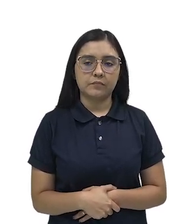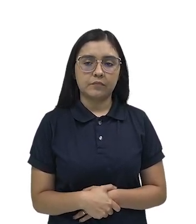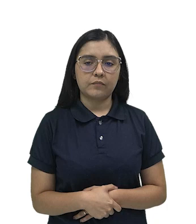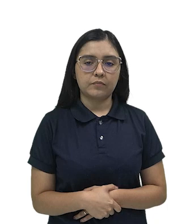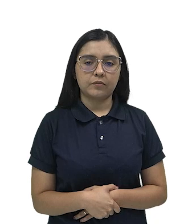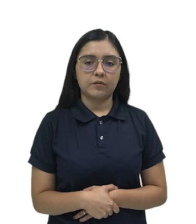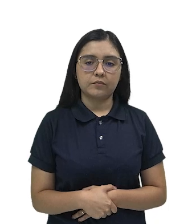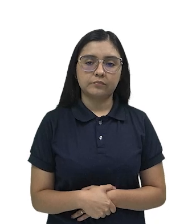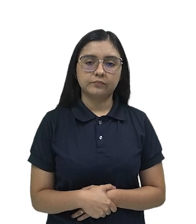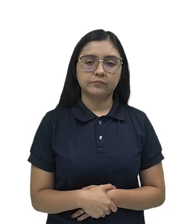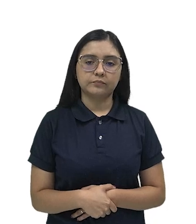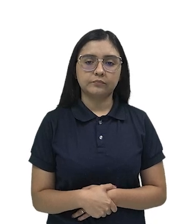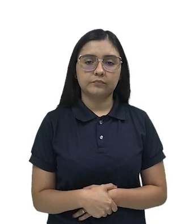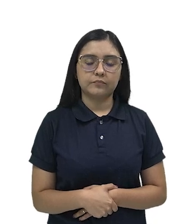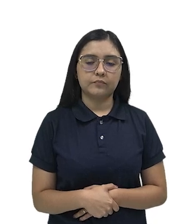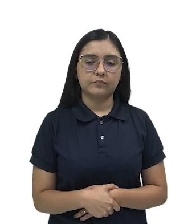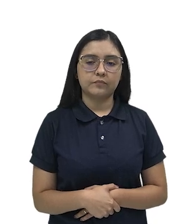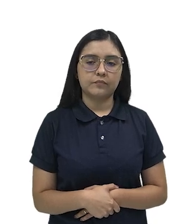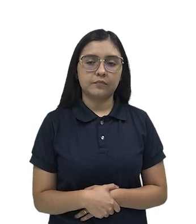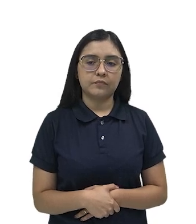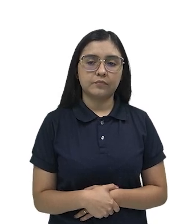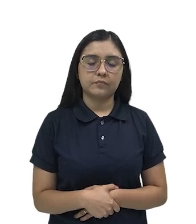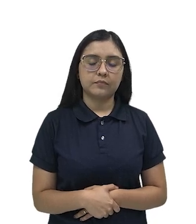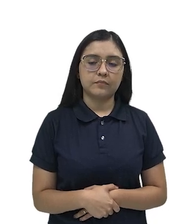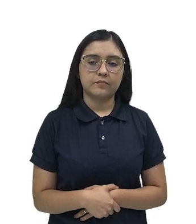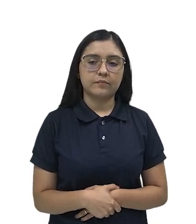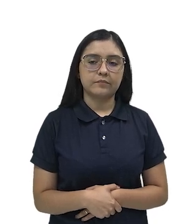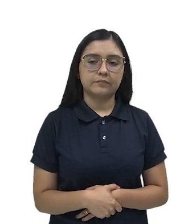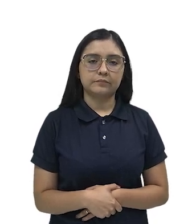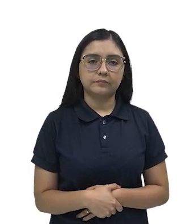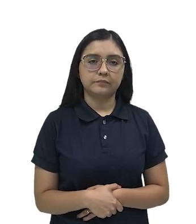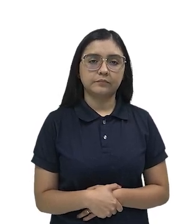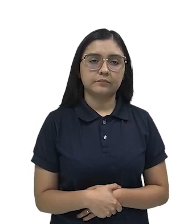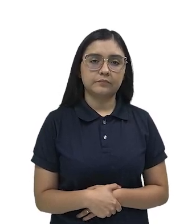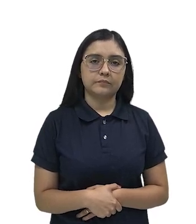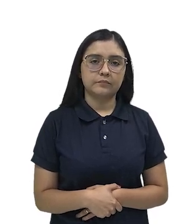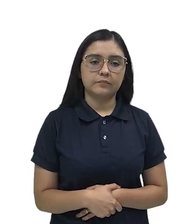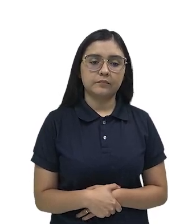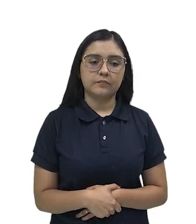4x mais 2y igual a